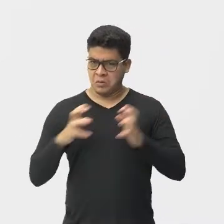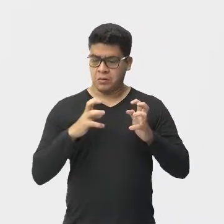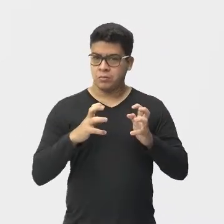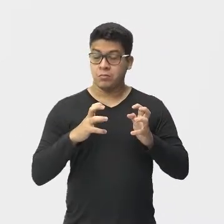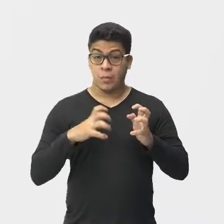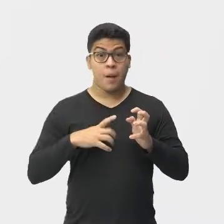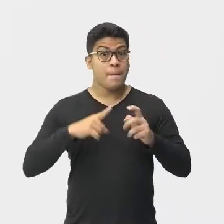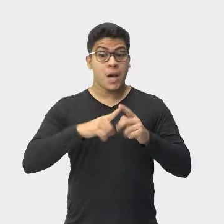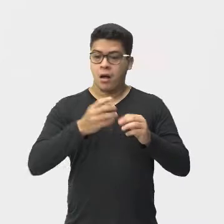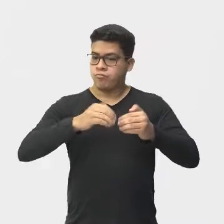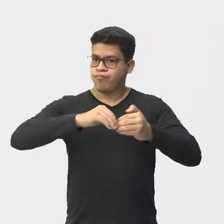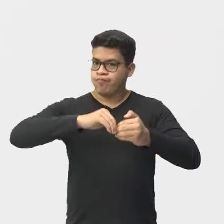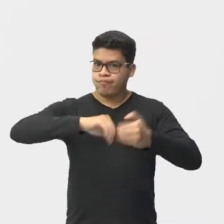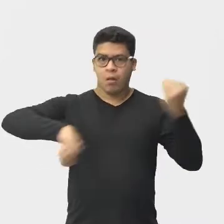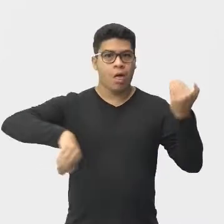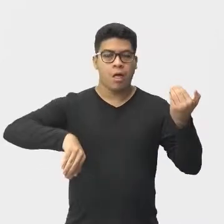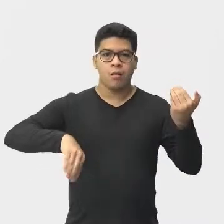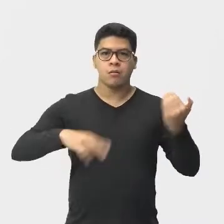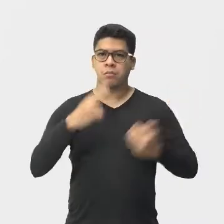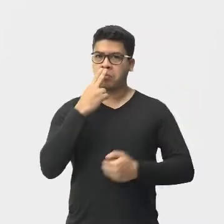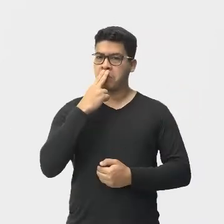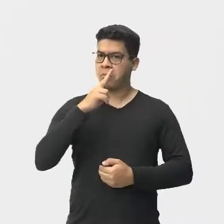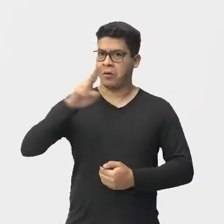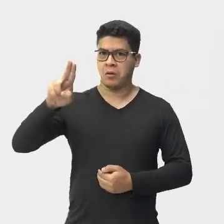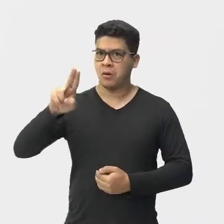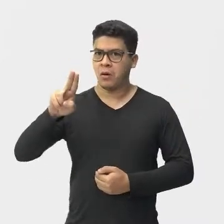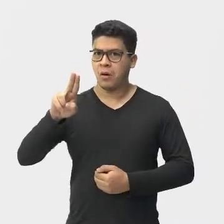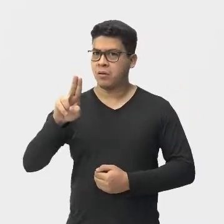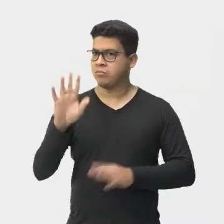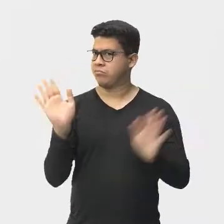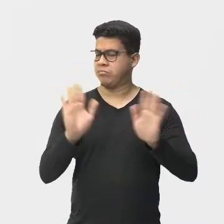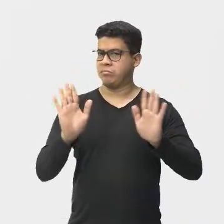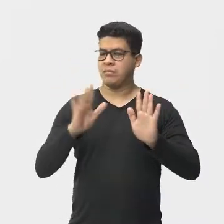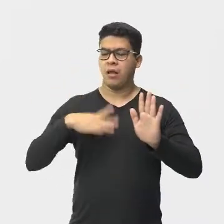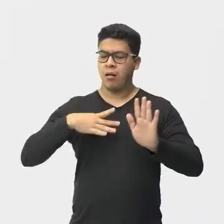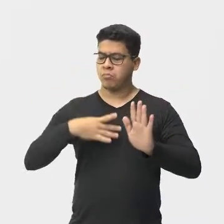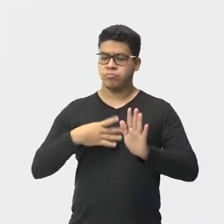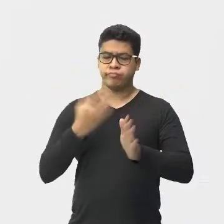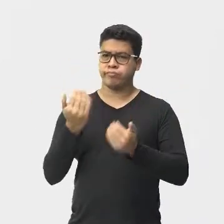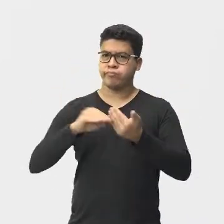Hitler e a Alemanha invade a União Soviética no verão de